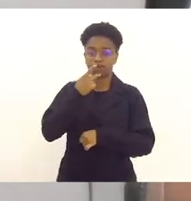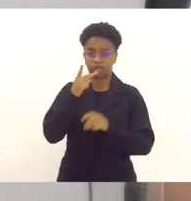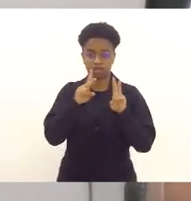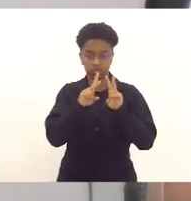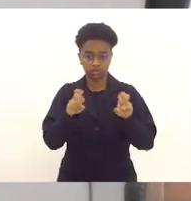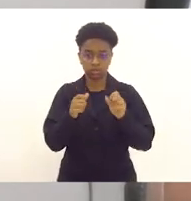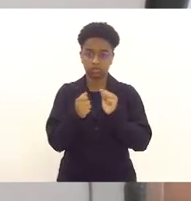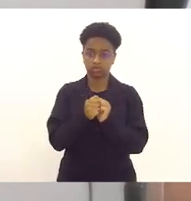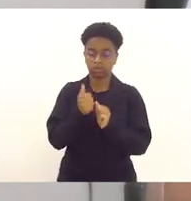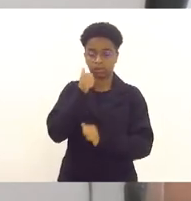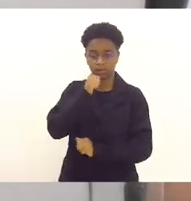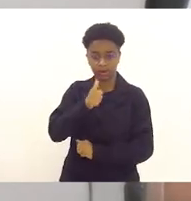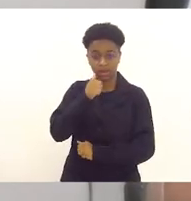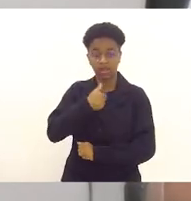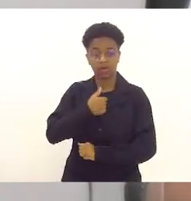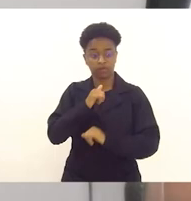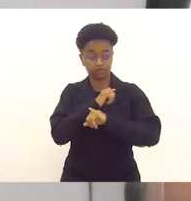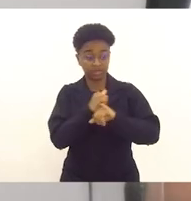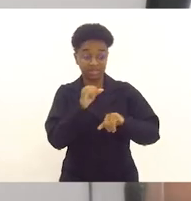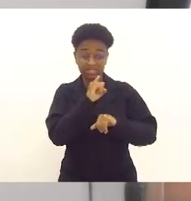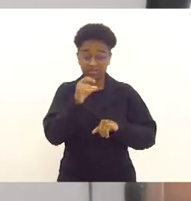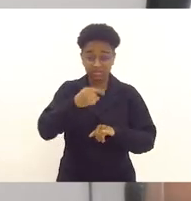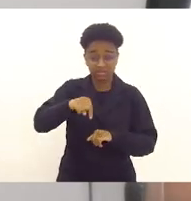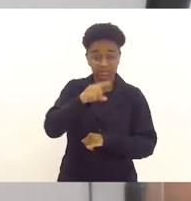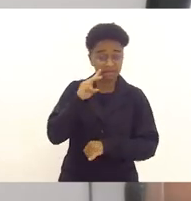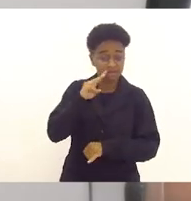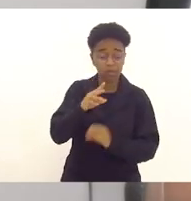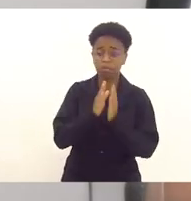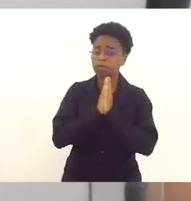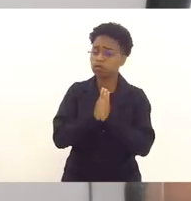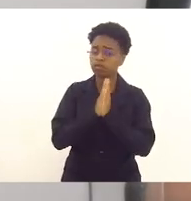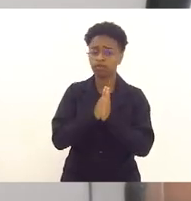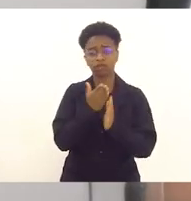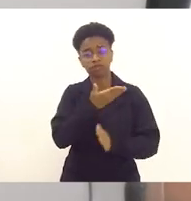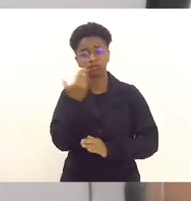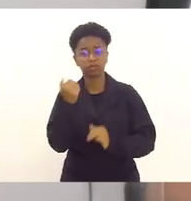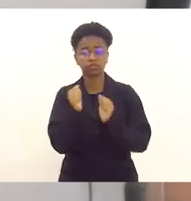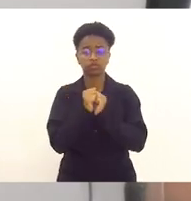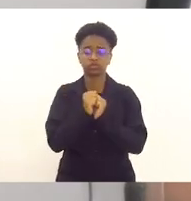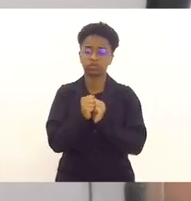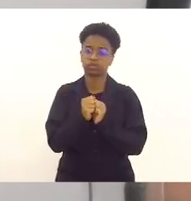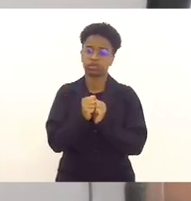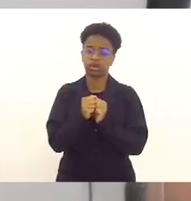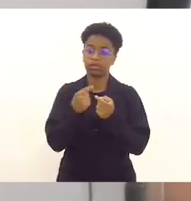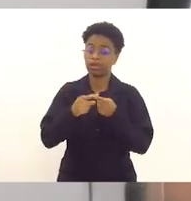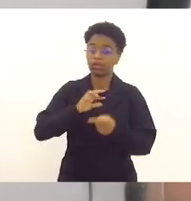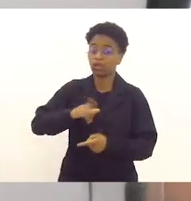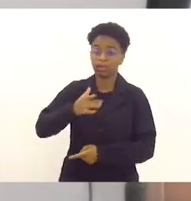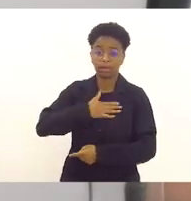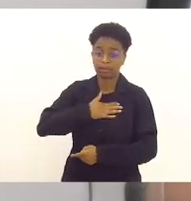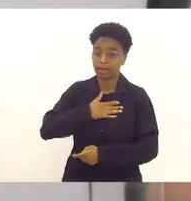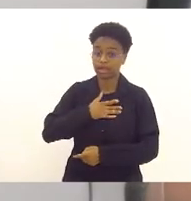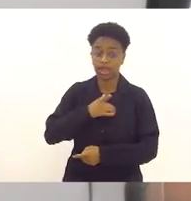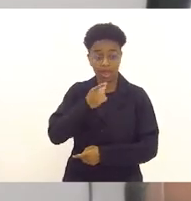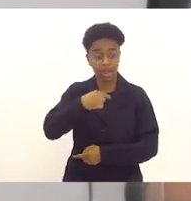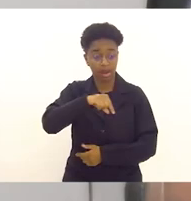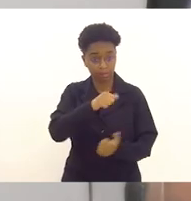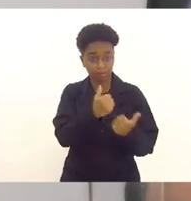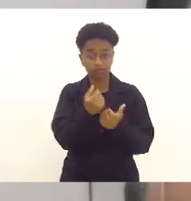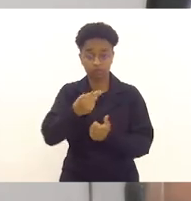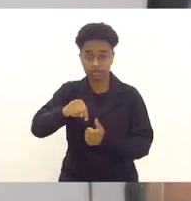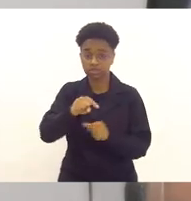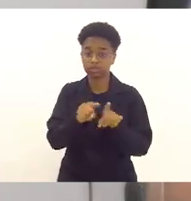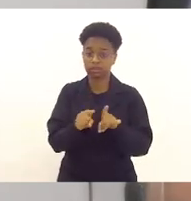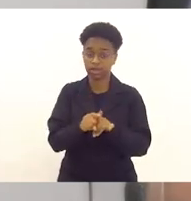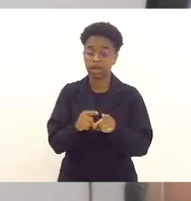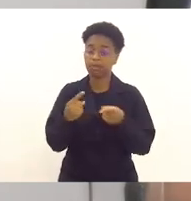isso com as mulheres eu falei gente se alguém viu por favor vai comigo porque assim não é por mim é por todas nós é coisa que